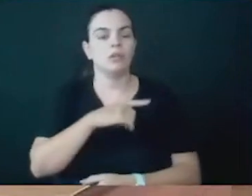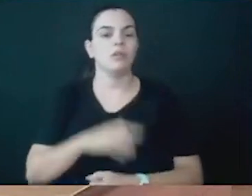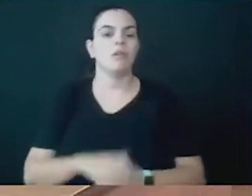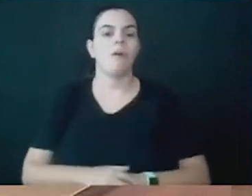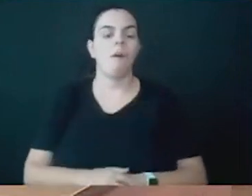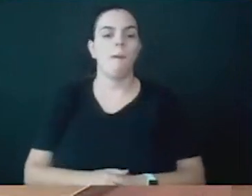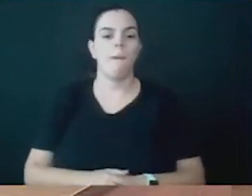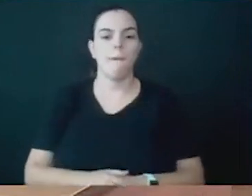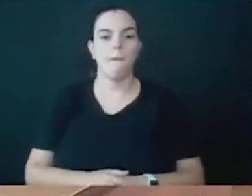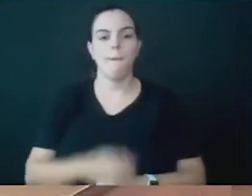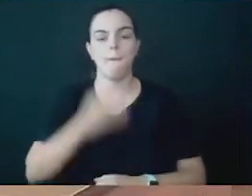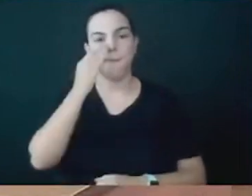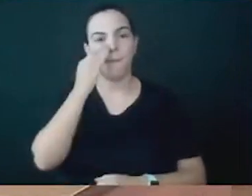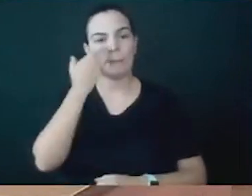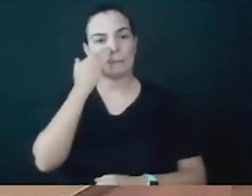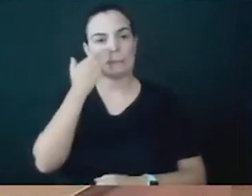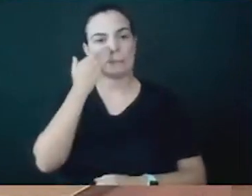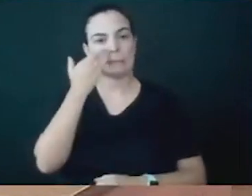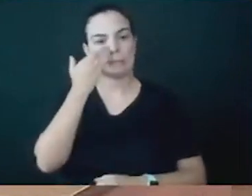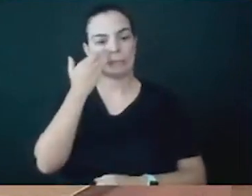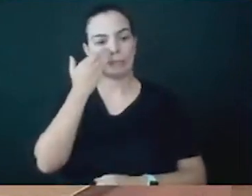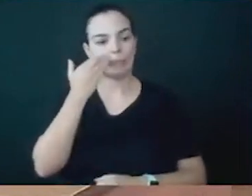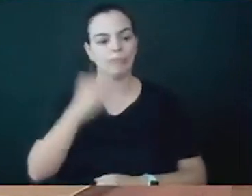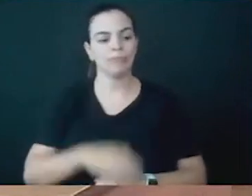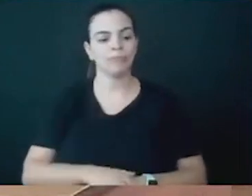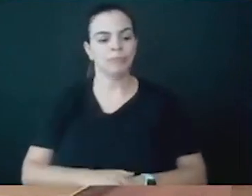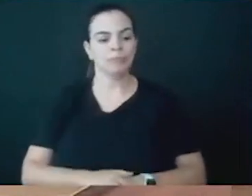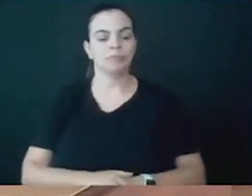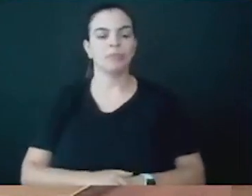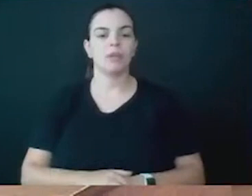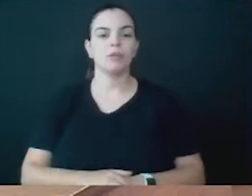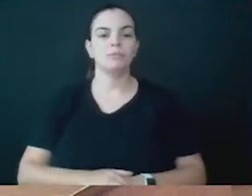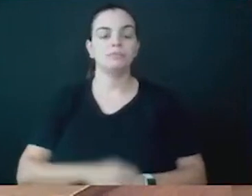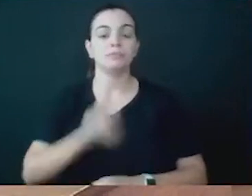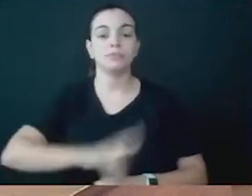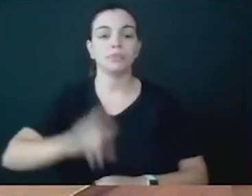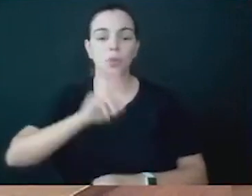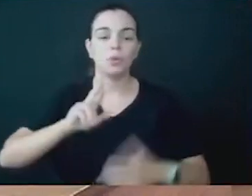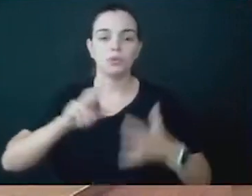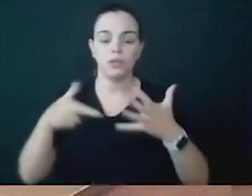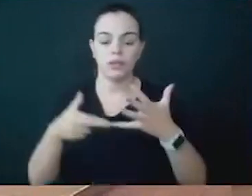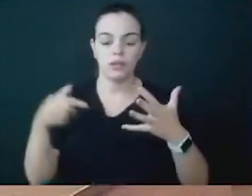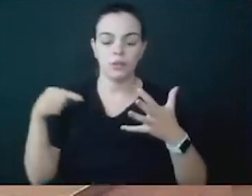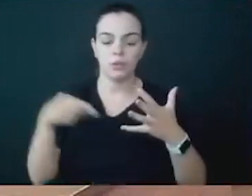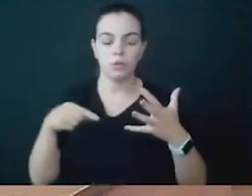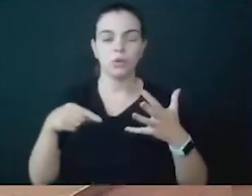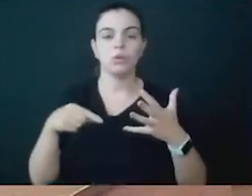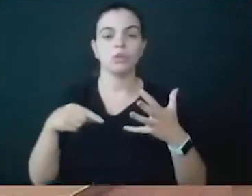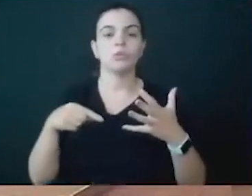Curitiba e se já foi usado, se há previsão de uso desse recurso no sistema de prevenção de enchentes